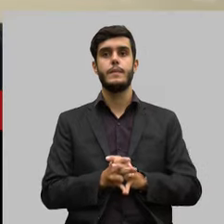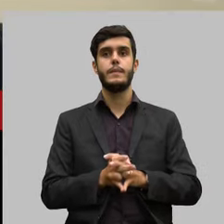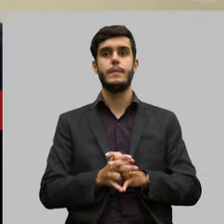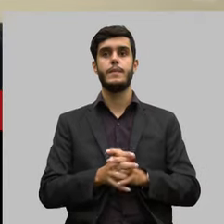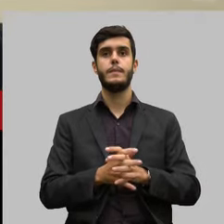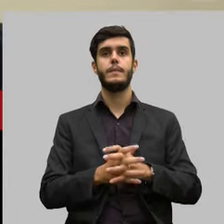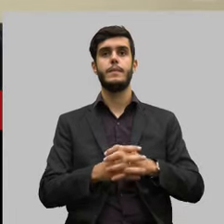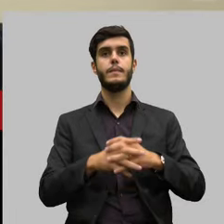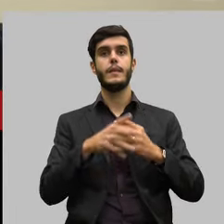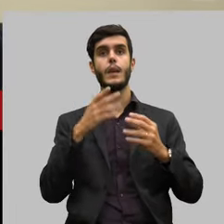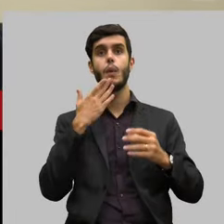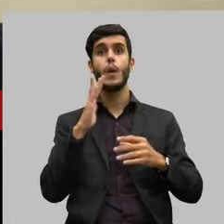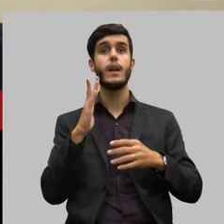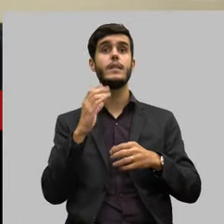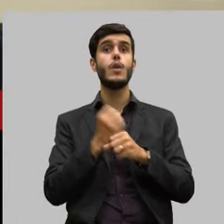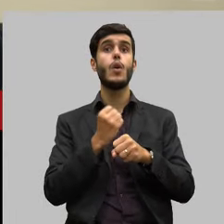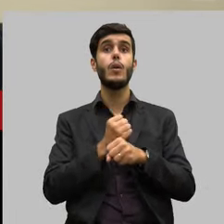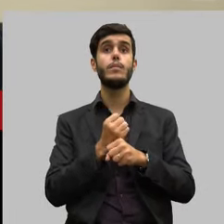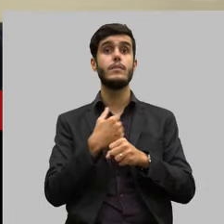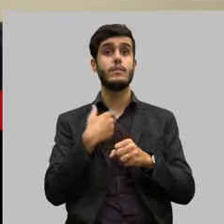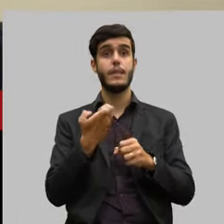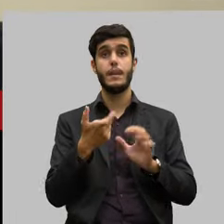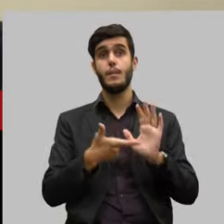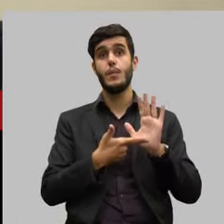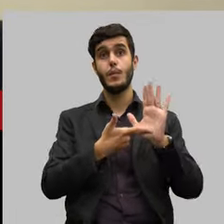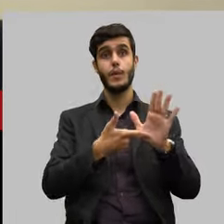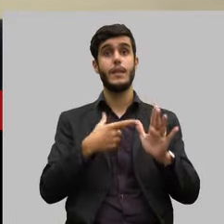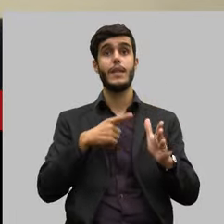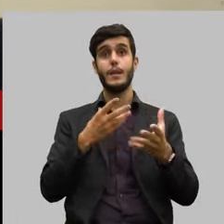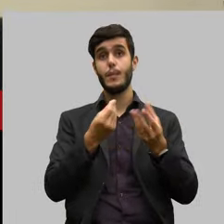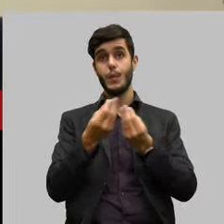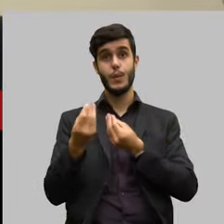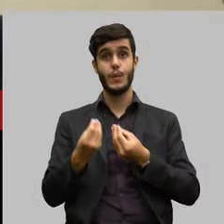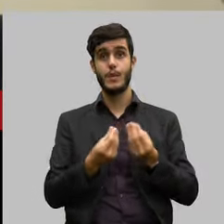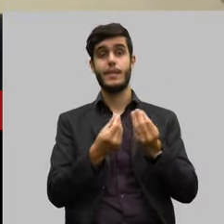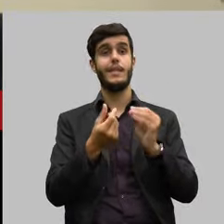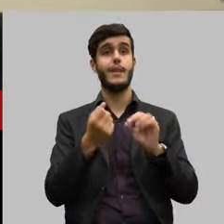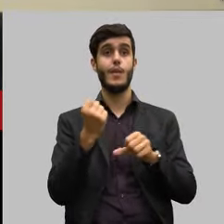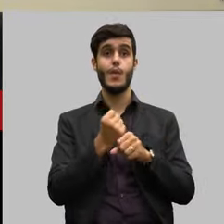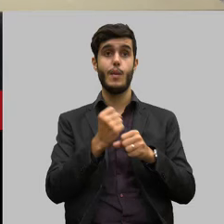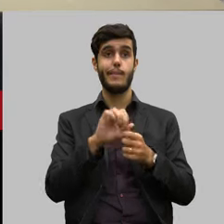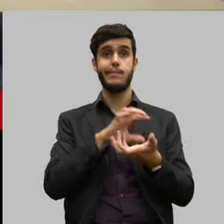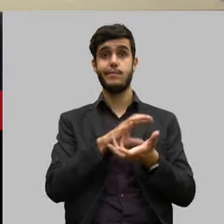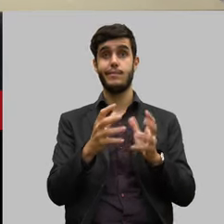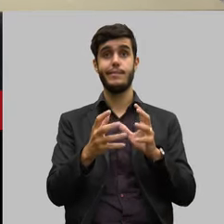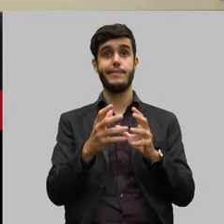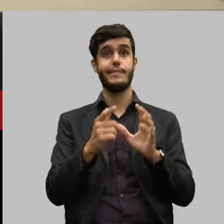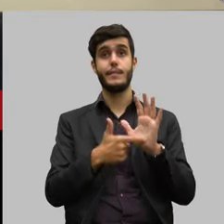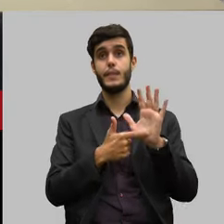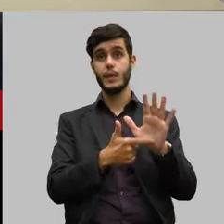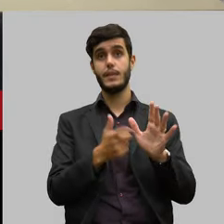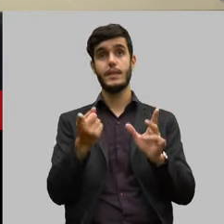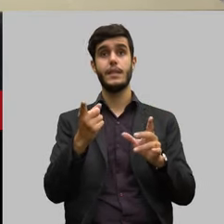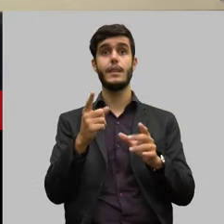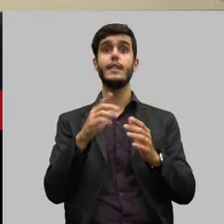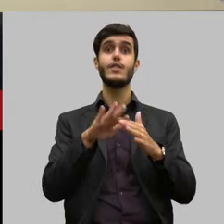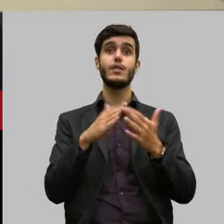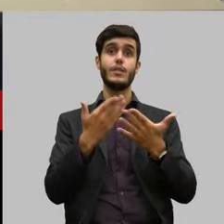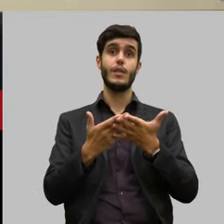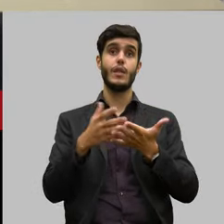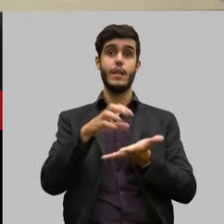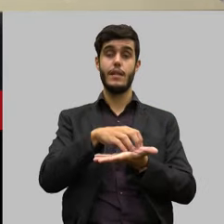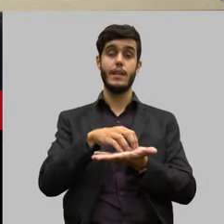as obras eu tenho muitas obras para mostrar tem certeza que ele também só de Escolas Estaduais na região são mais de